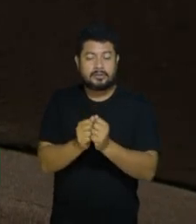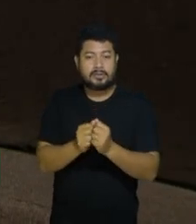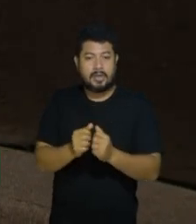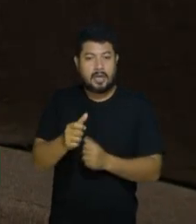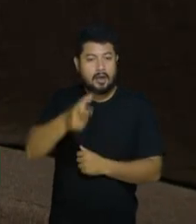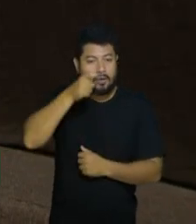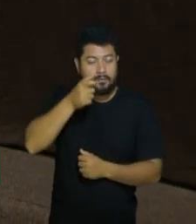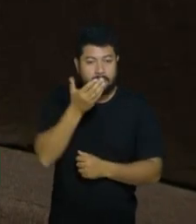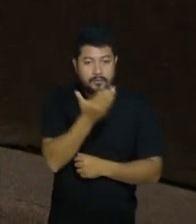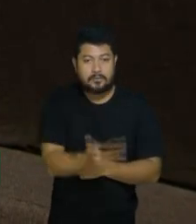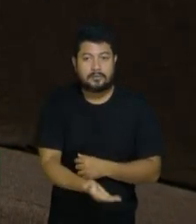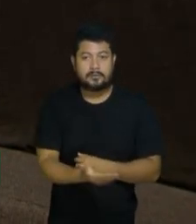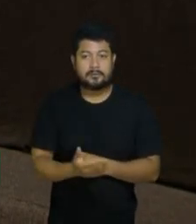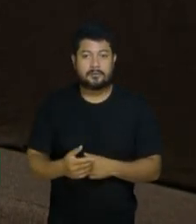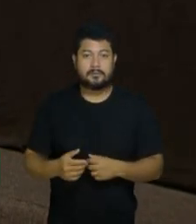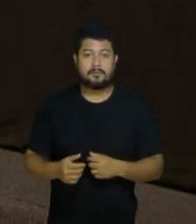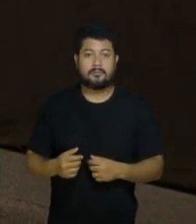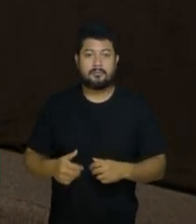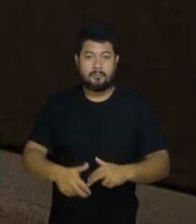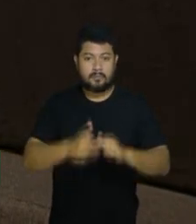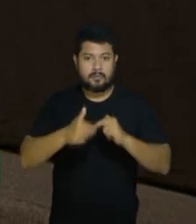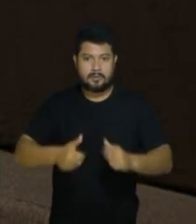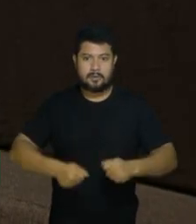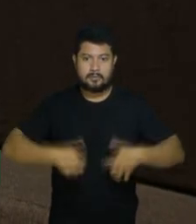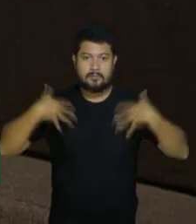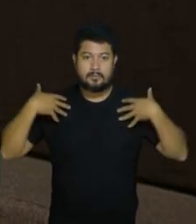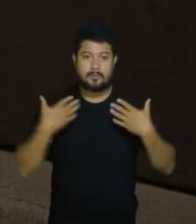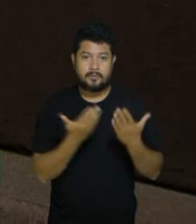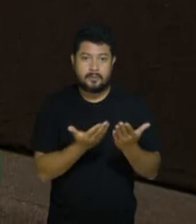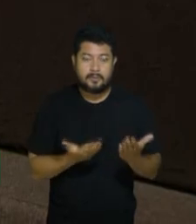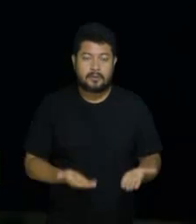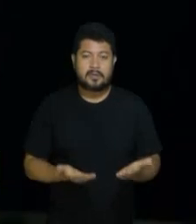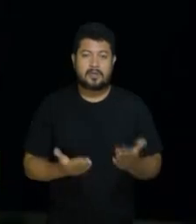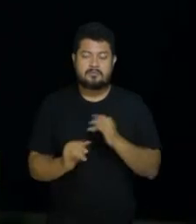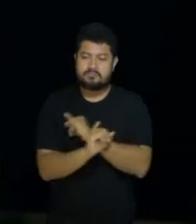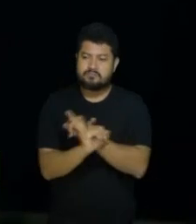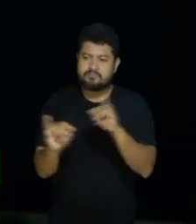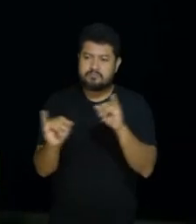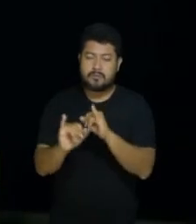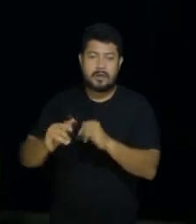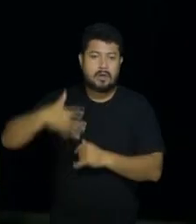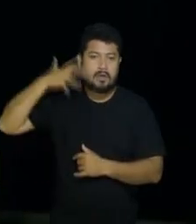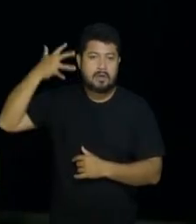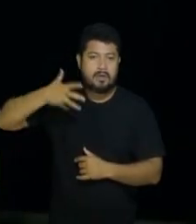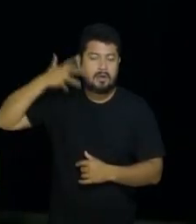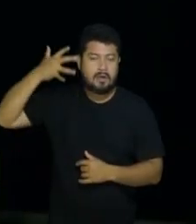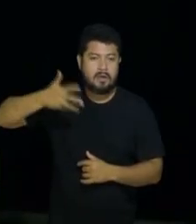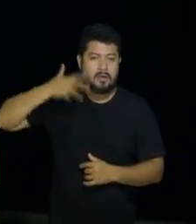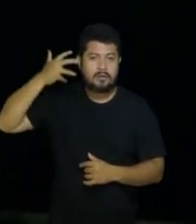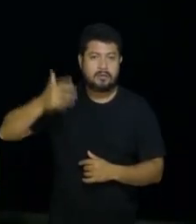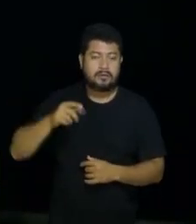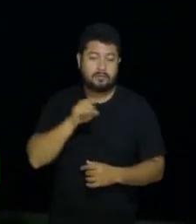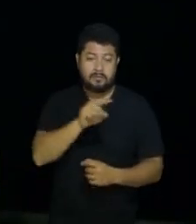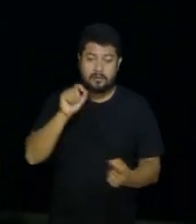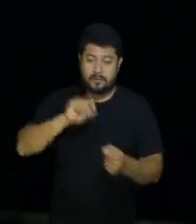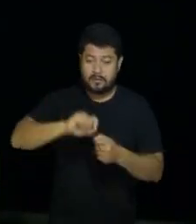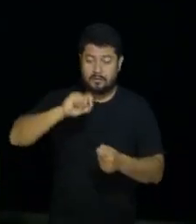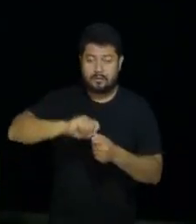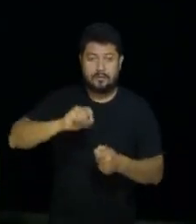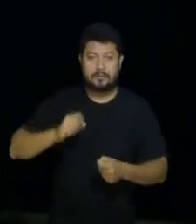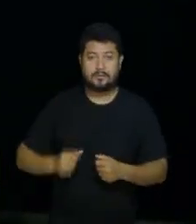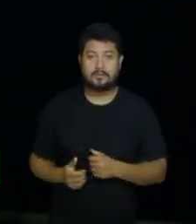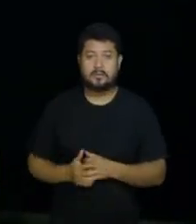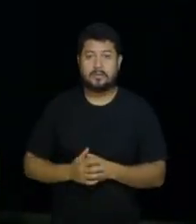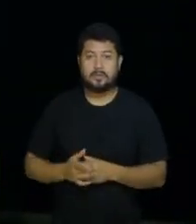e quero lhe prestar a minha homenagem pelas declarações que Vossa Excelência tem feito nesse sentido. Nós precisamos